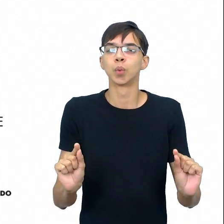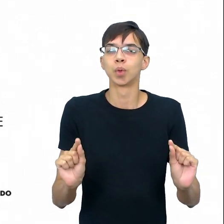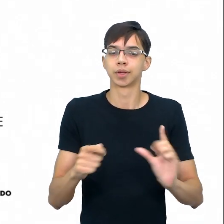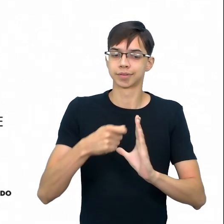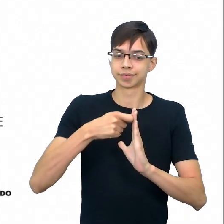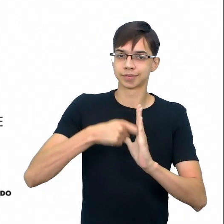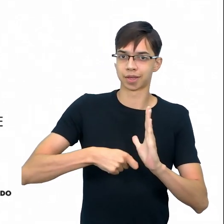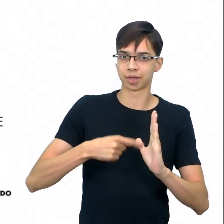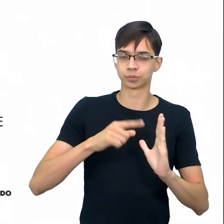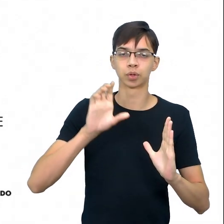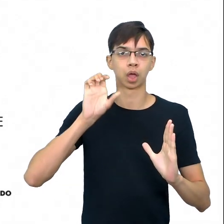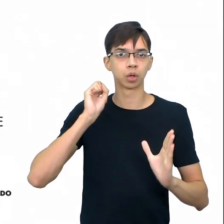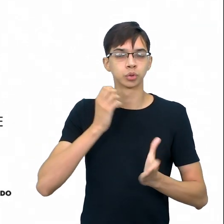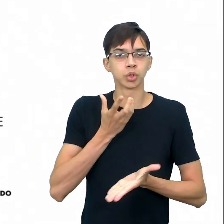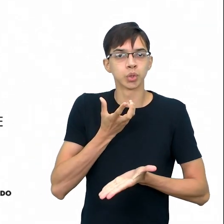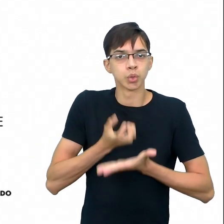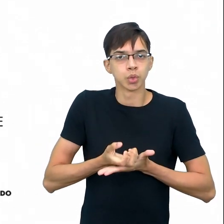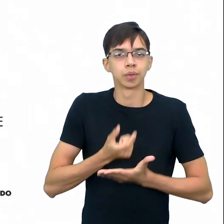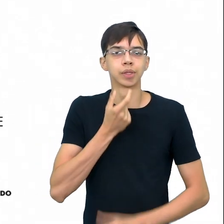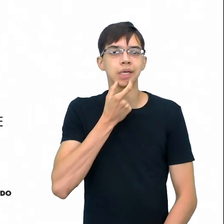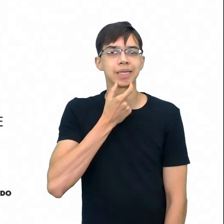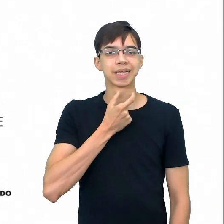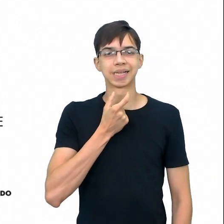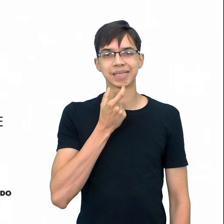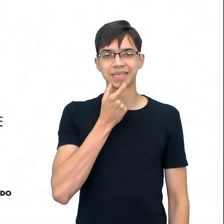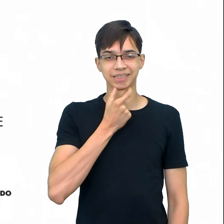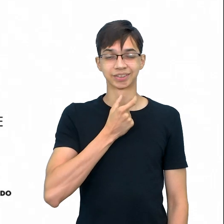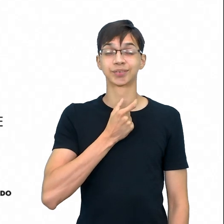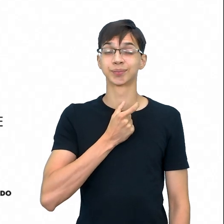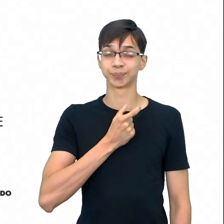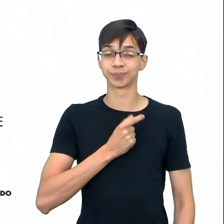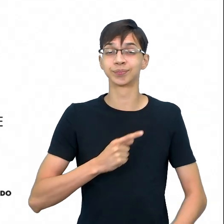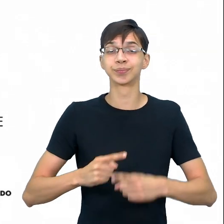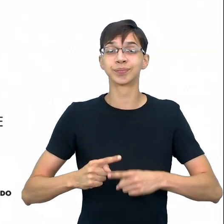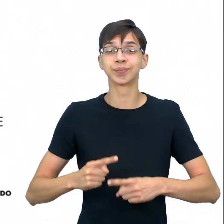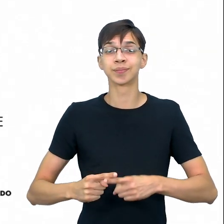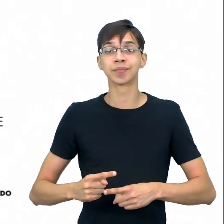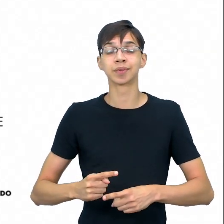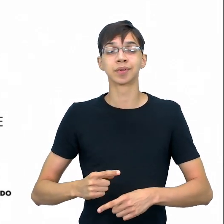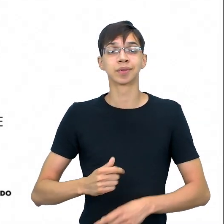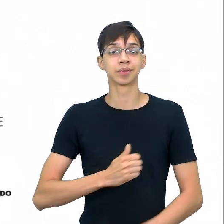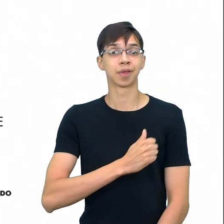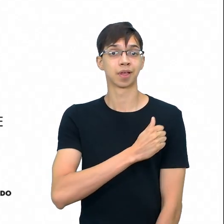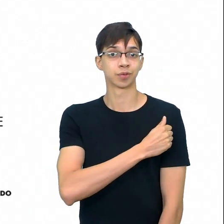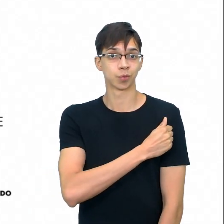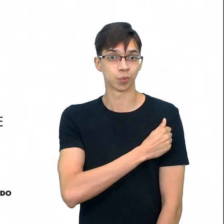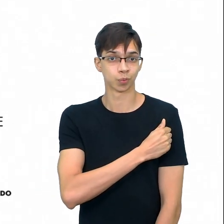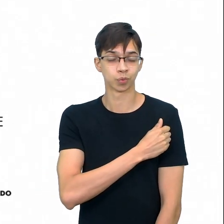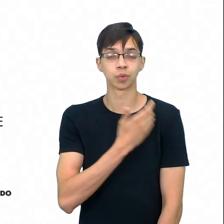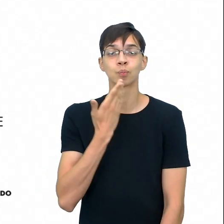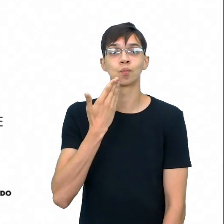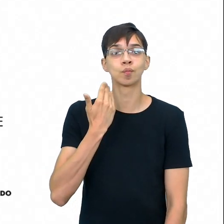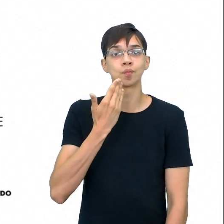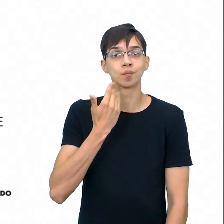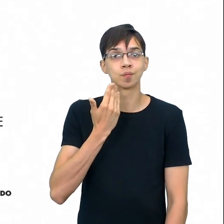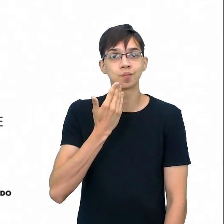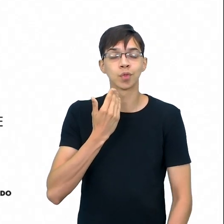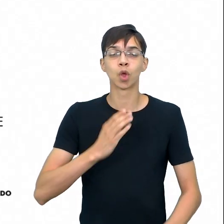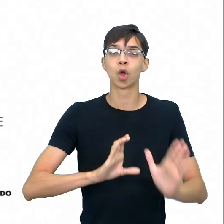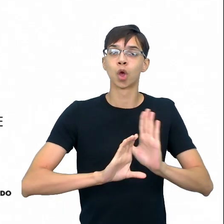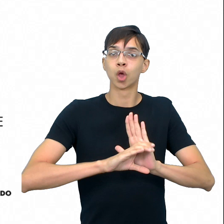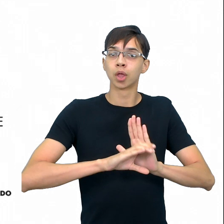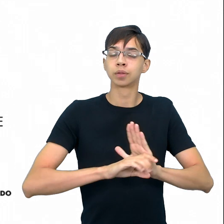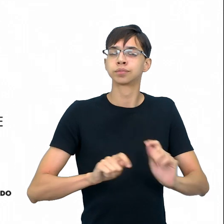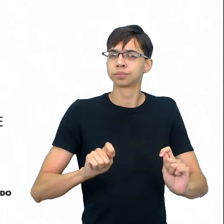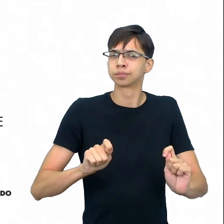no áudio em inglês, para para que os alunos possam também se apropriar desses conceitos. Por que